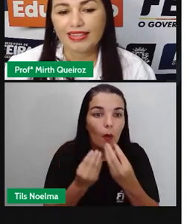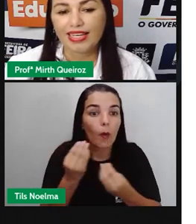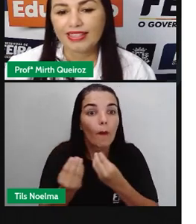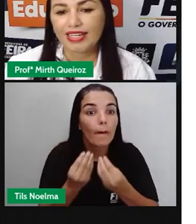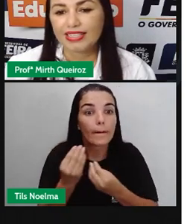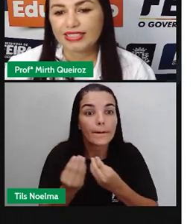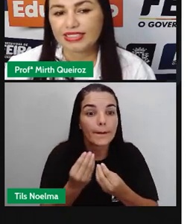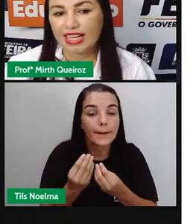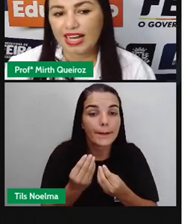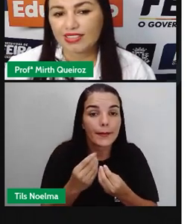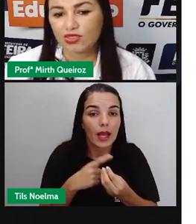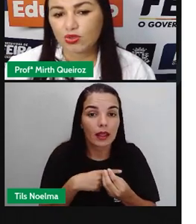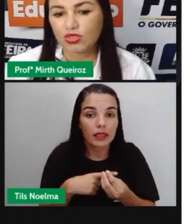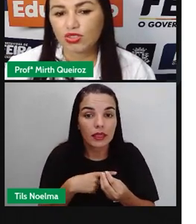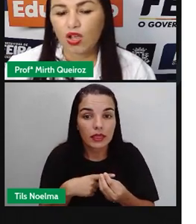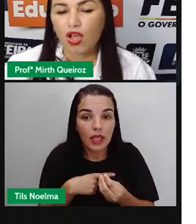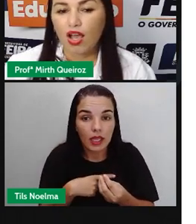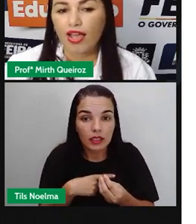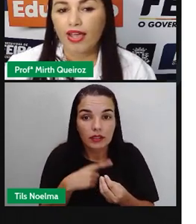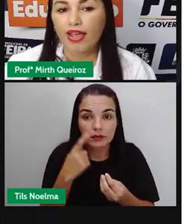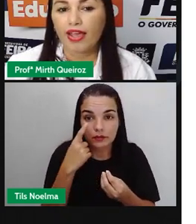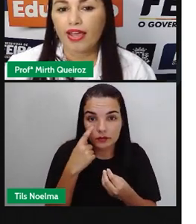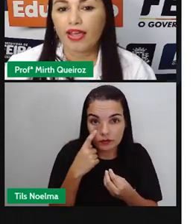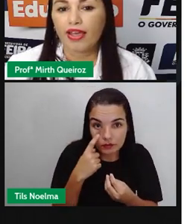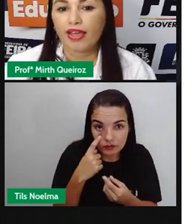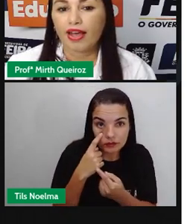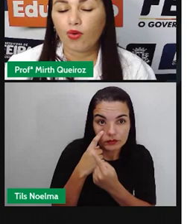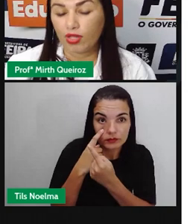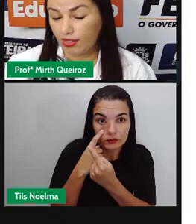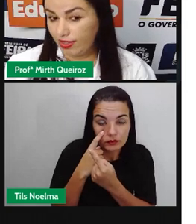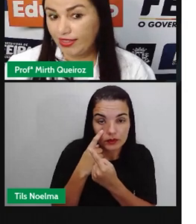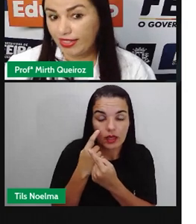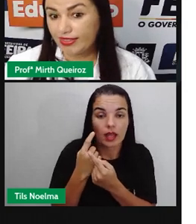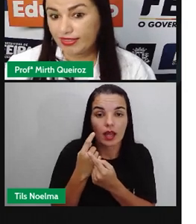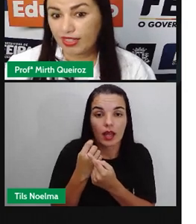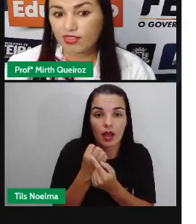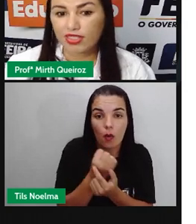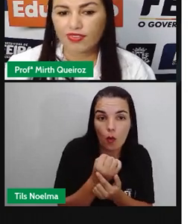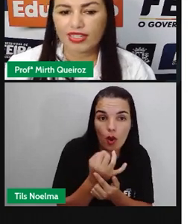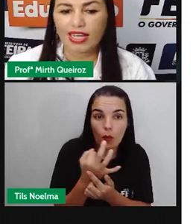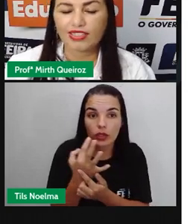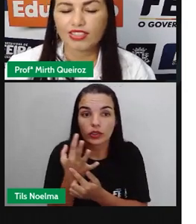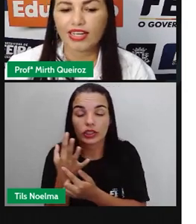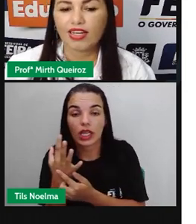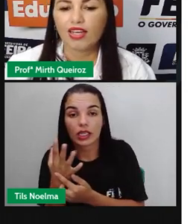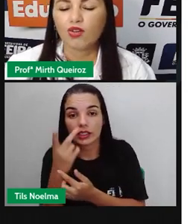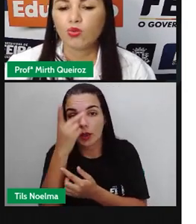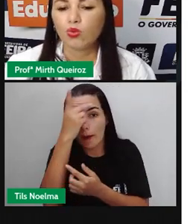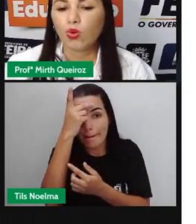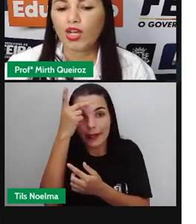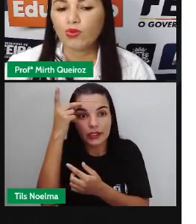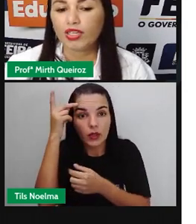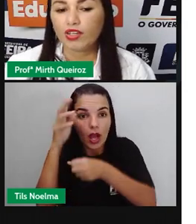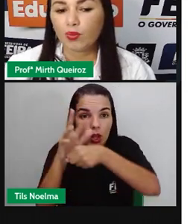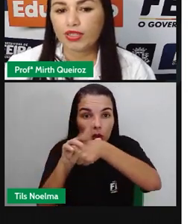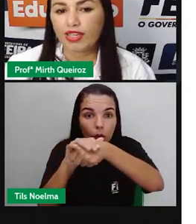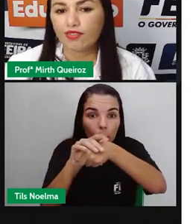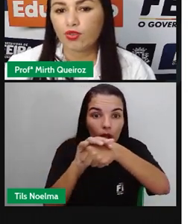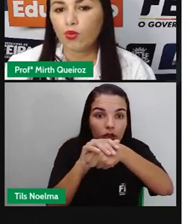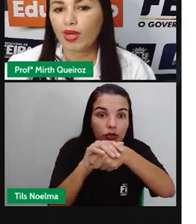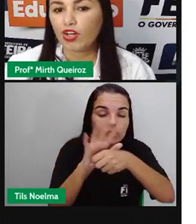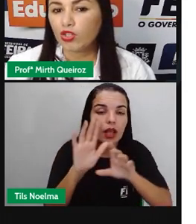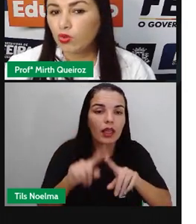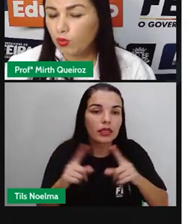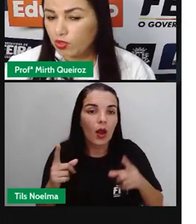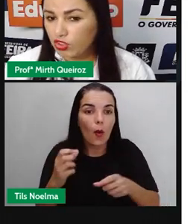que dentre esses casos é bem Precisamos na verdade né o ano